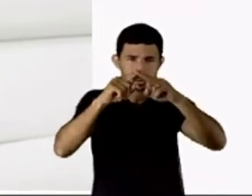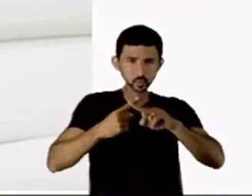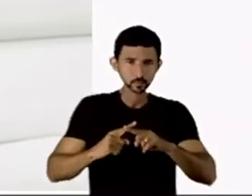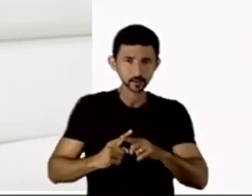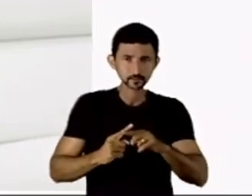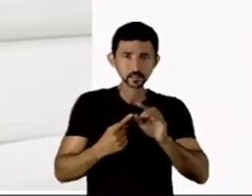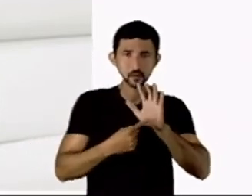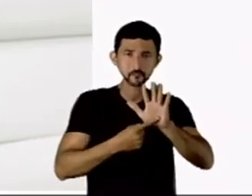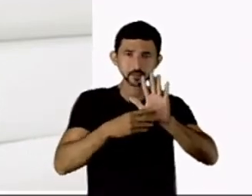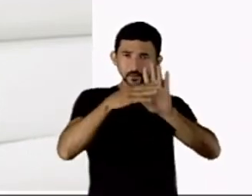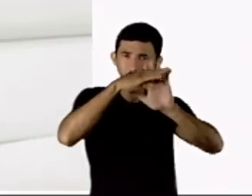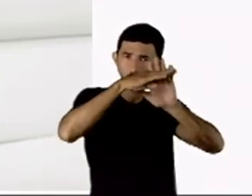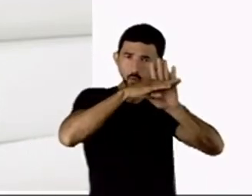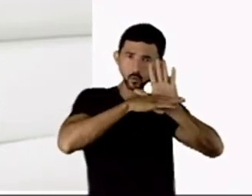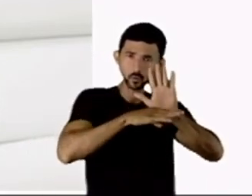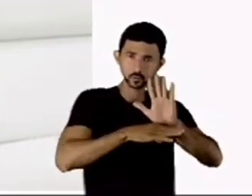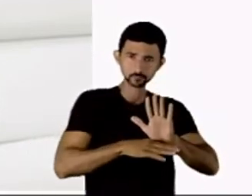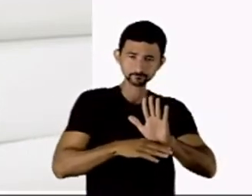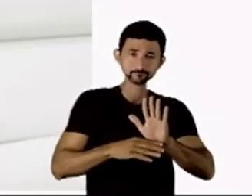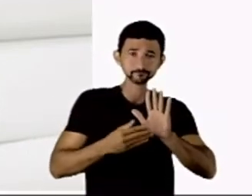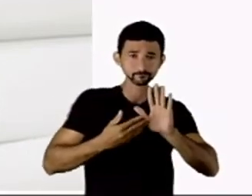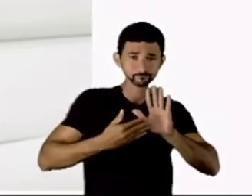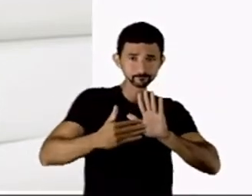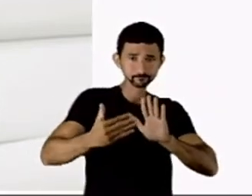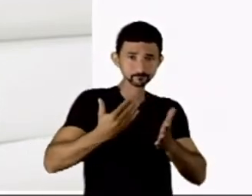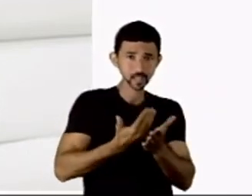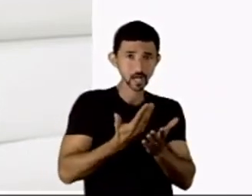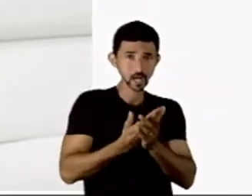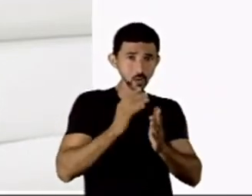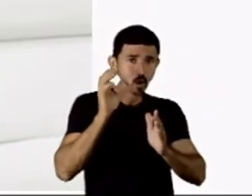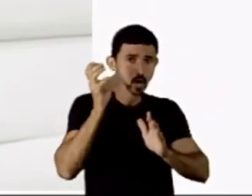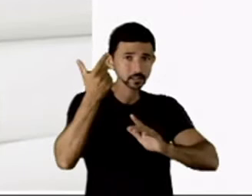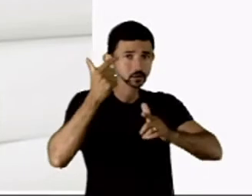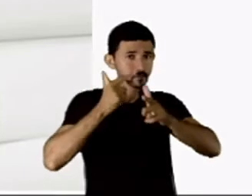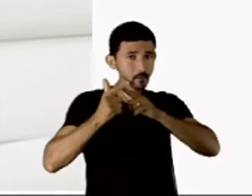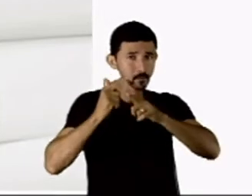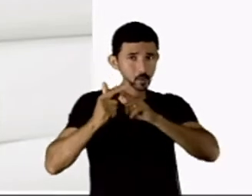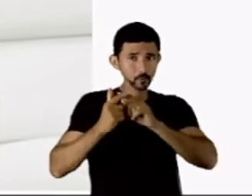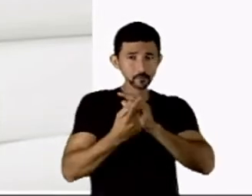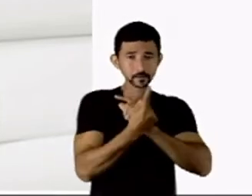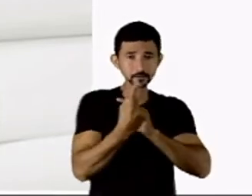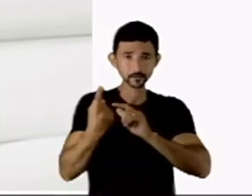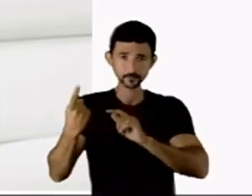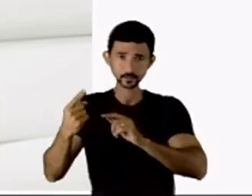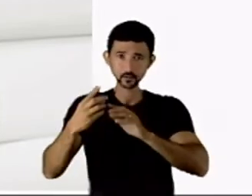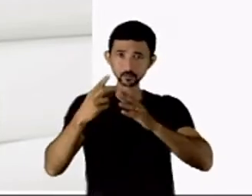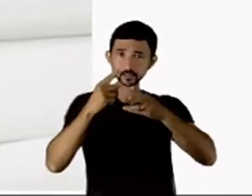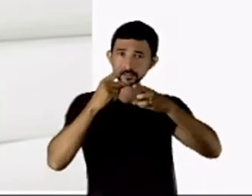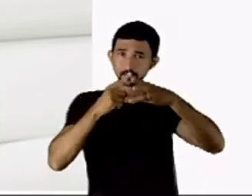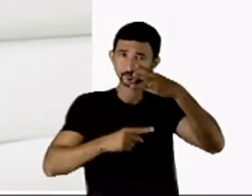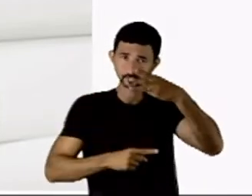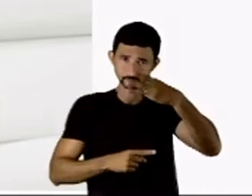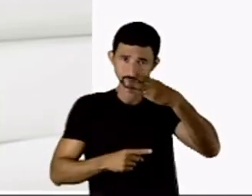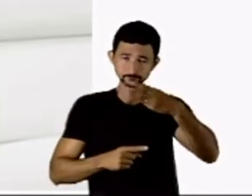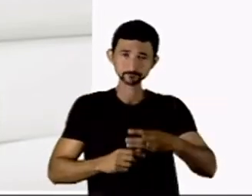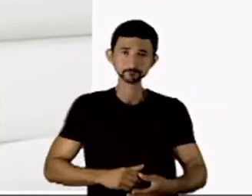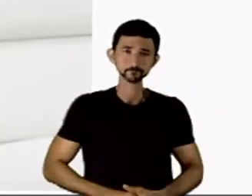que apareceram durante a solução de cada uma das três fases.